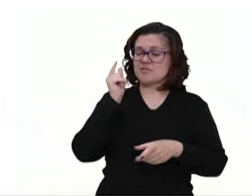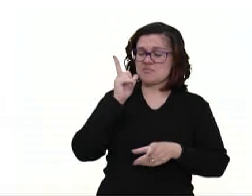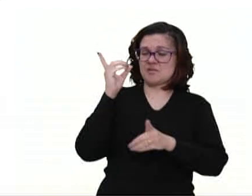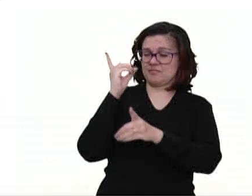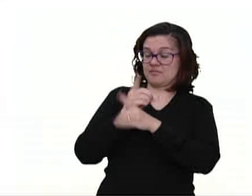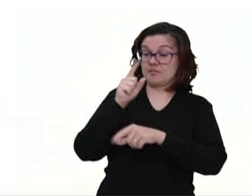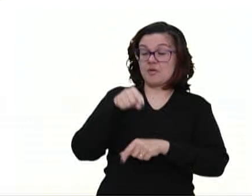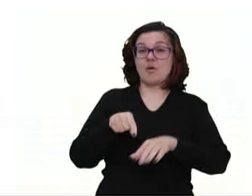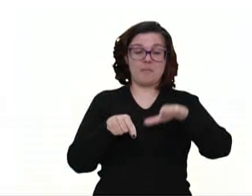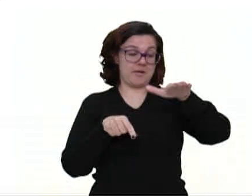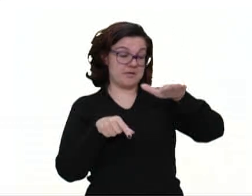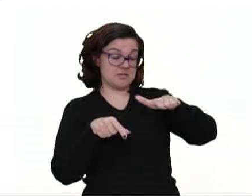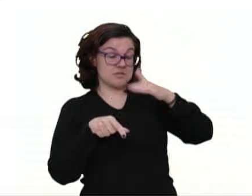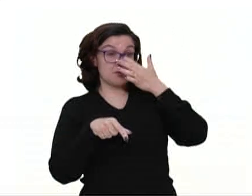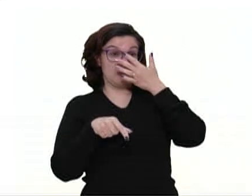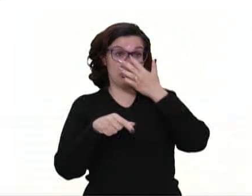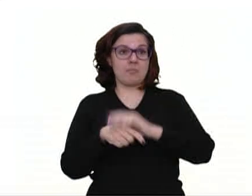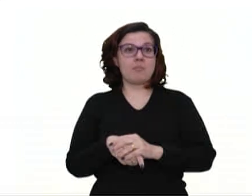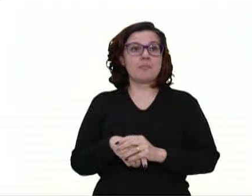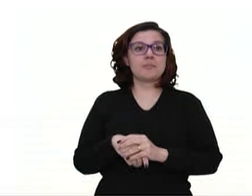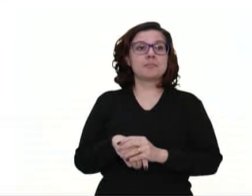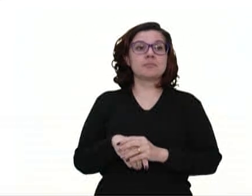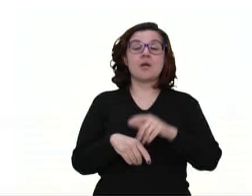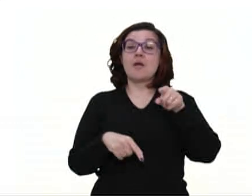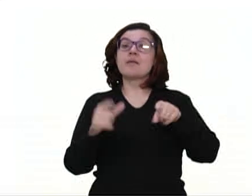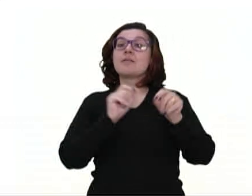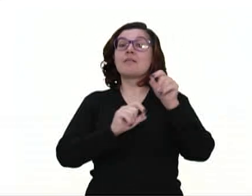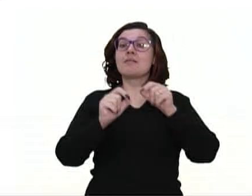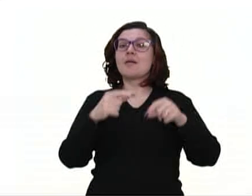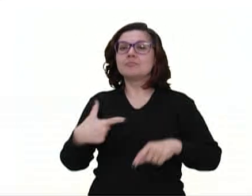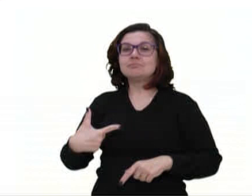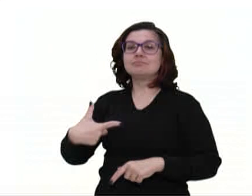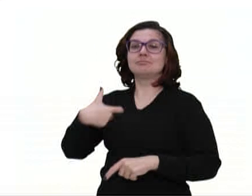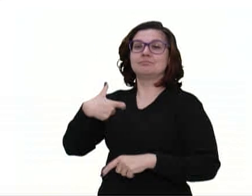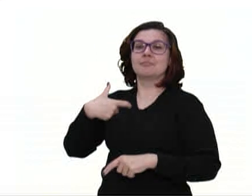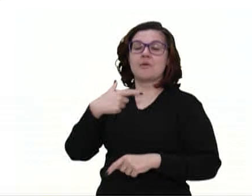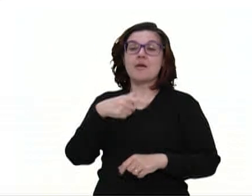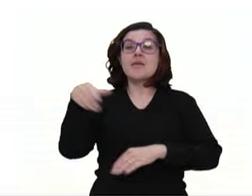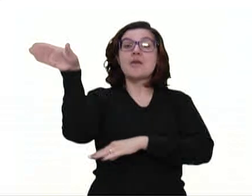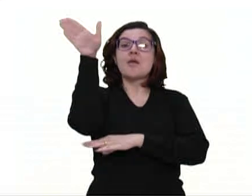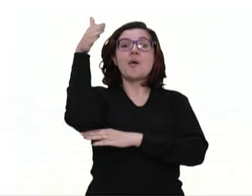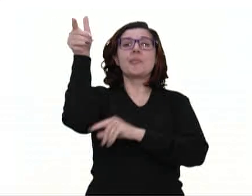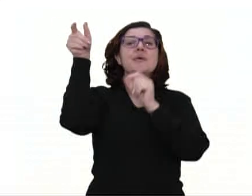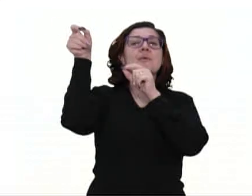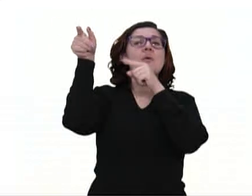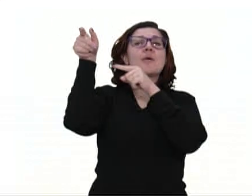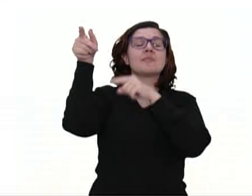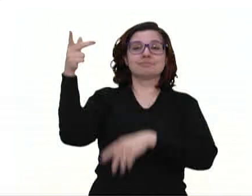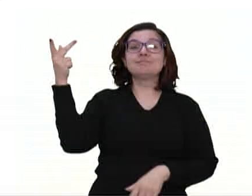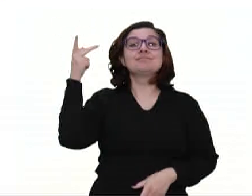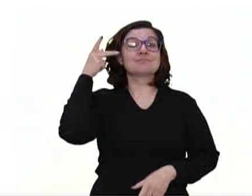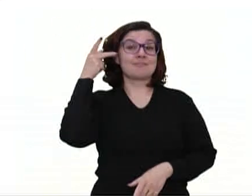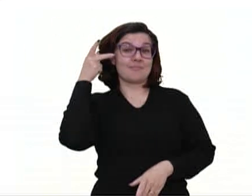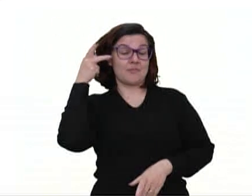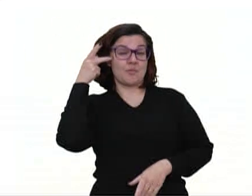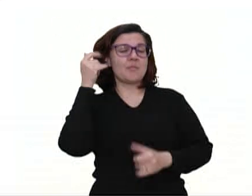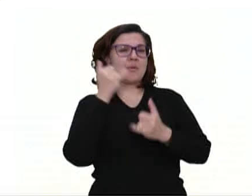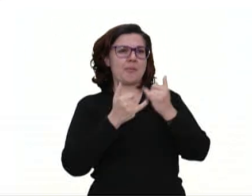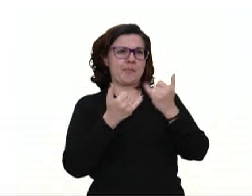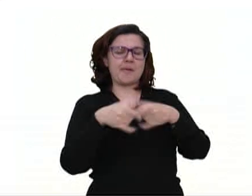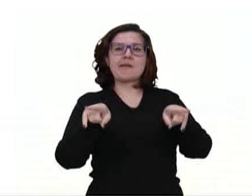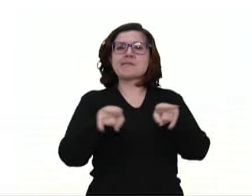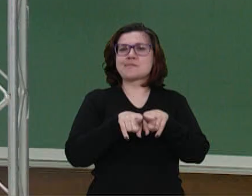aí um baixinho, uma figura diminuta, que é o Vargas, e a bandeira de São Paulo atrás, ali segurada por alguém que parece estar vestido